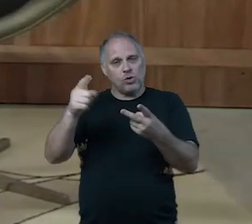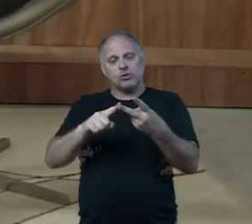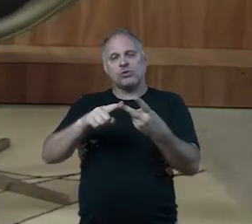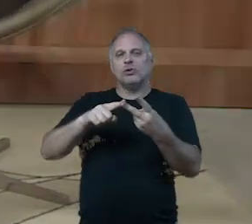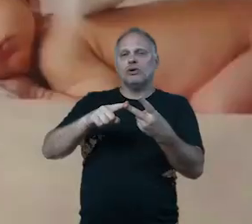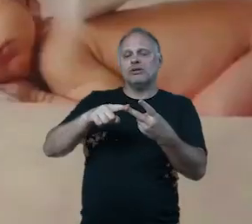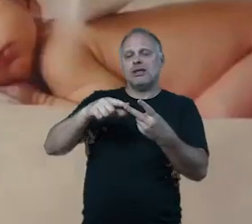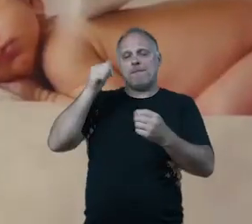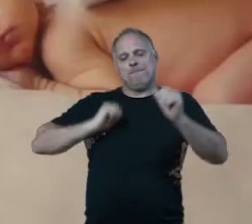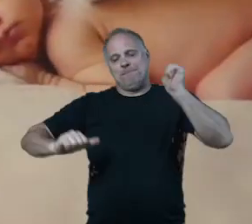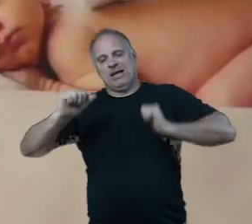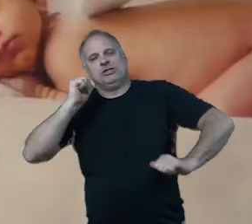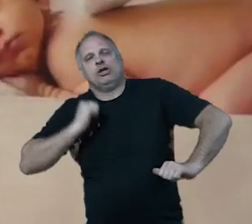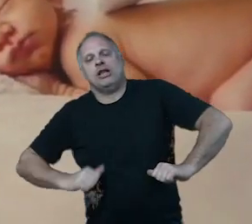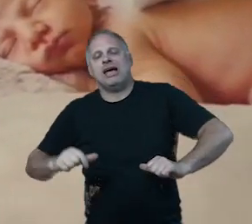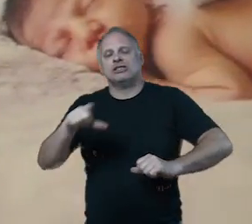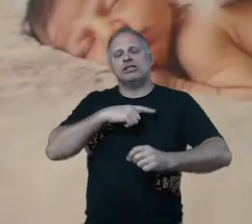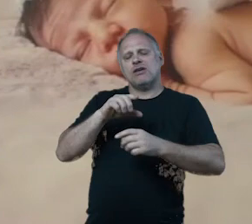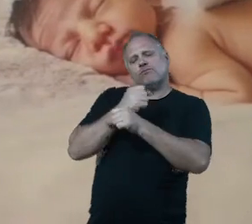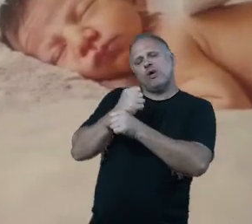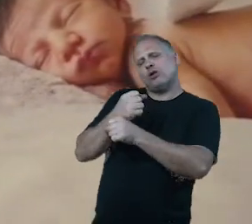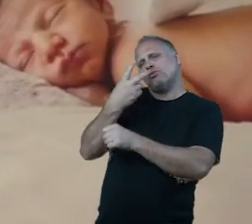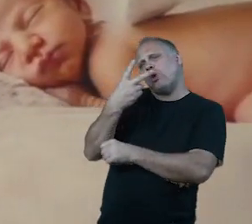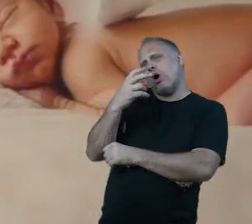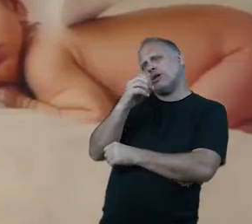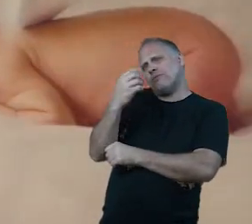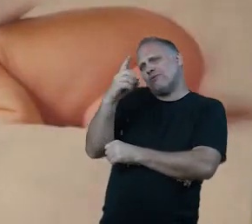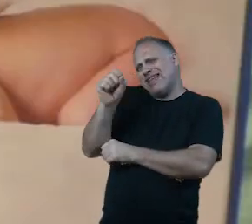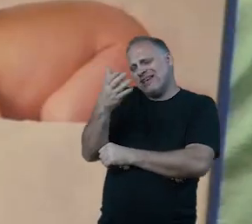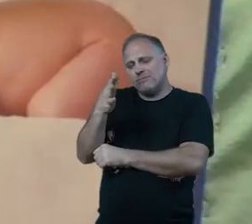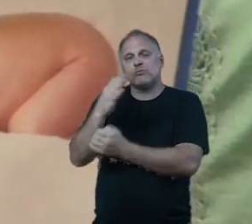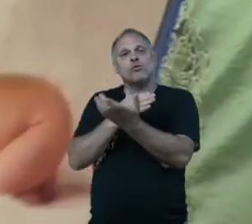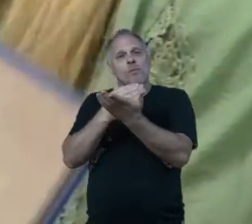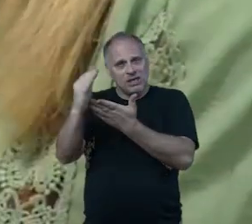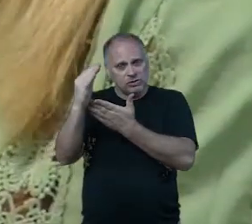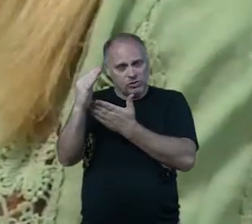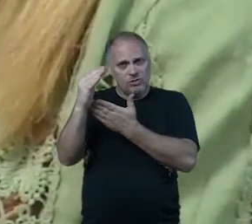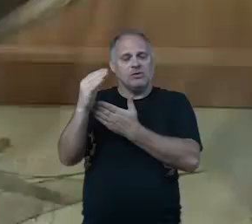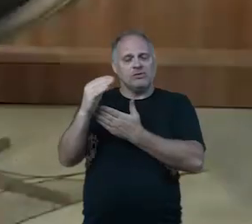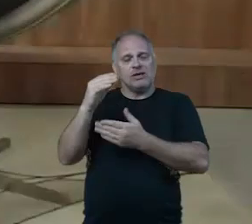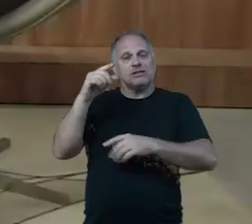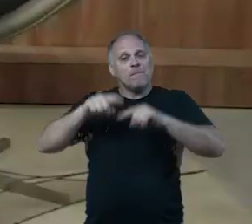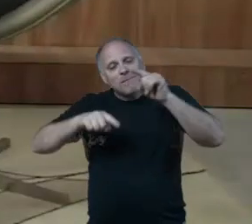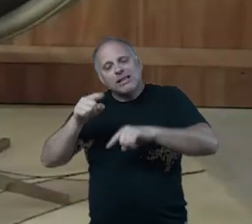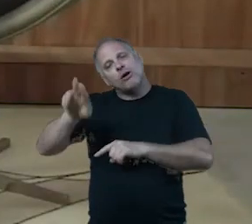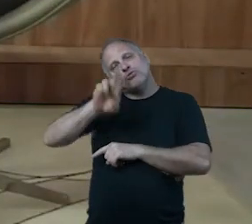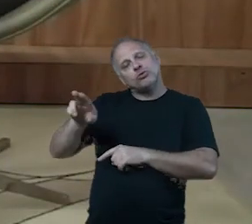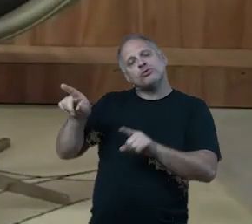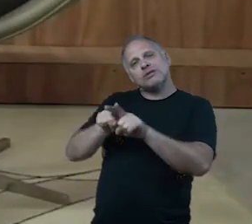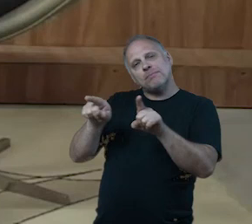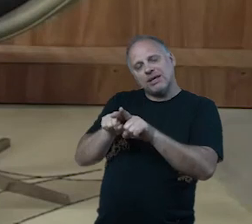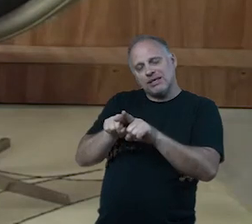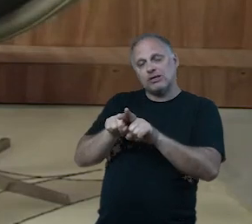inspirado na Anne Guedes, enfim, foi lá em 2010, ai, meu Deus, olha, que começou com esses, com uso de acessórios, enfim.